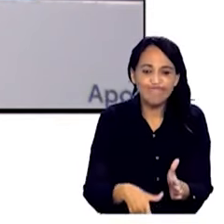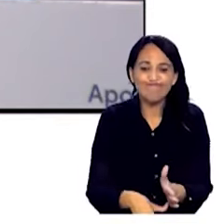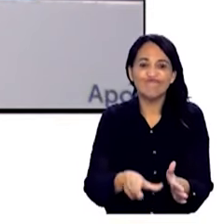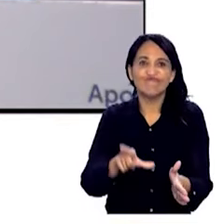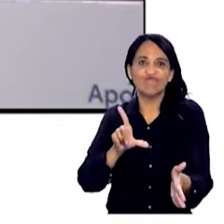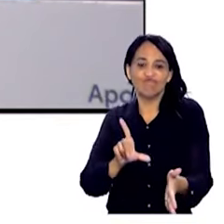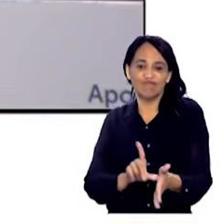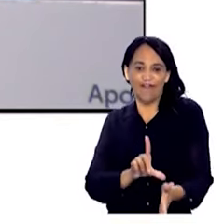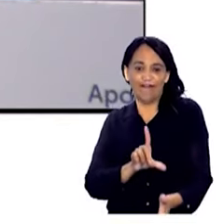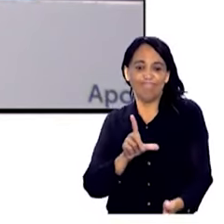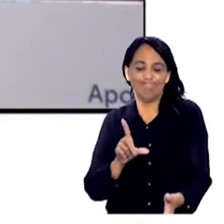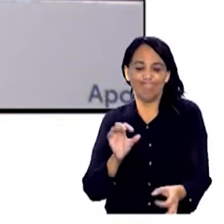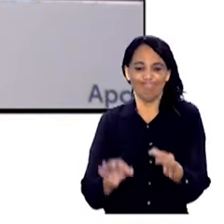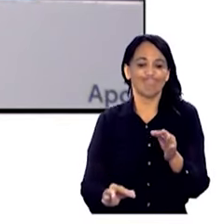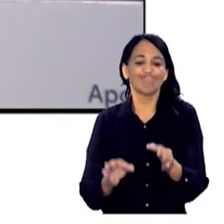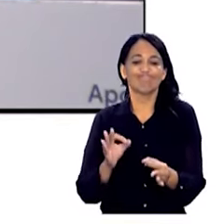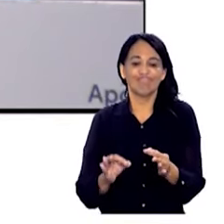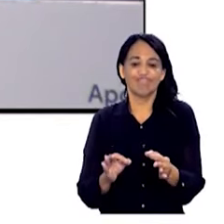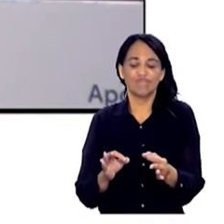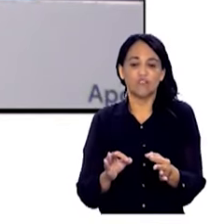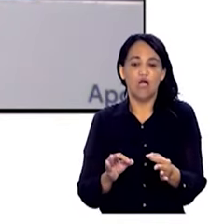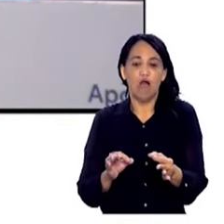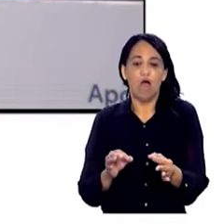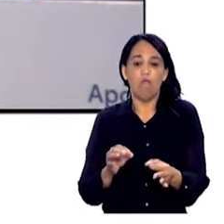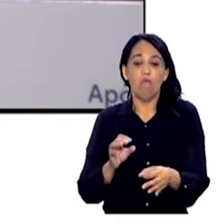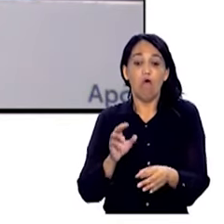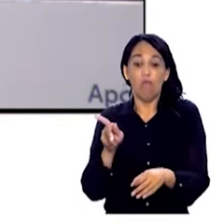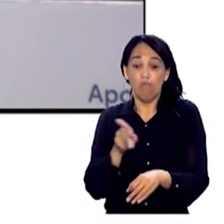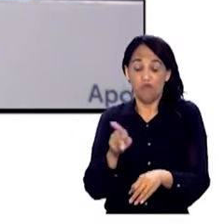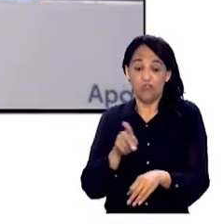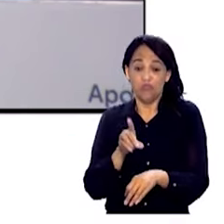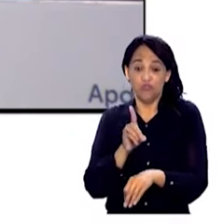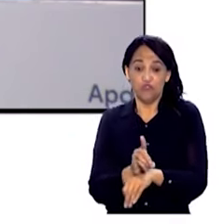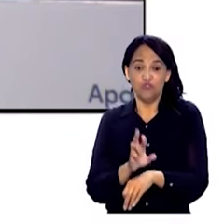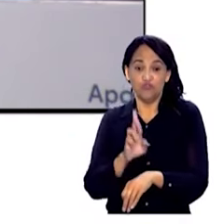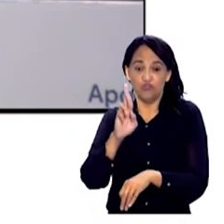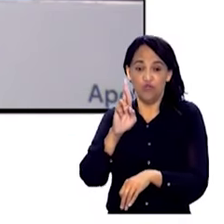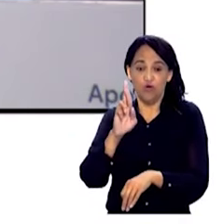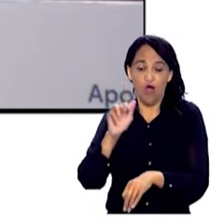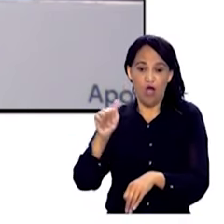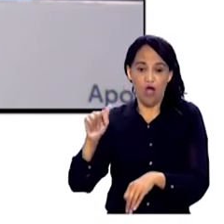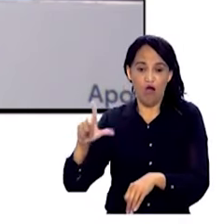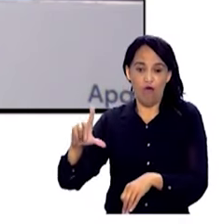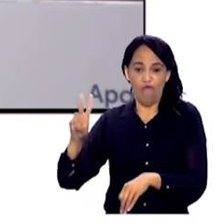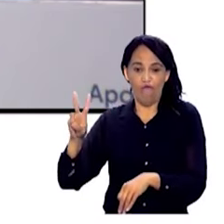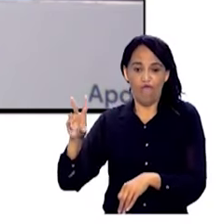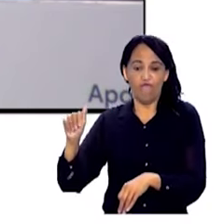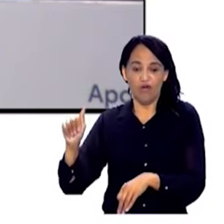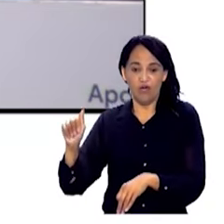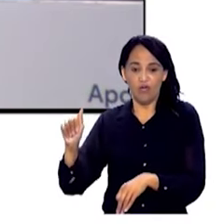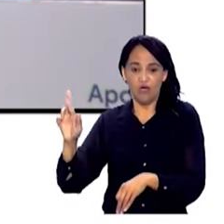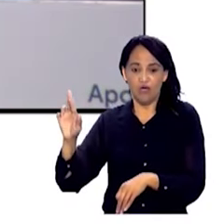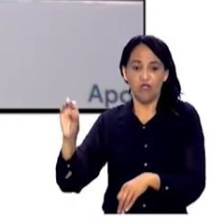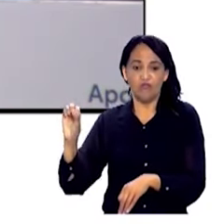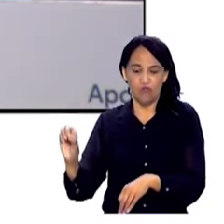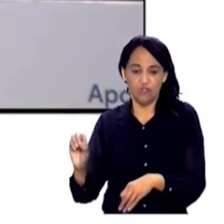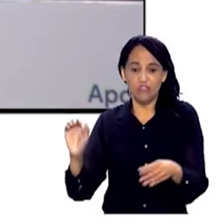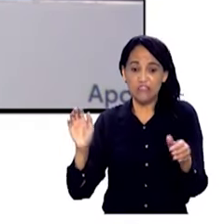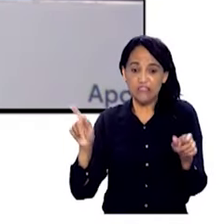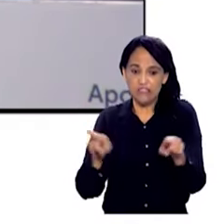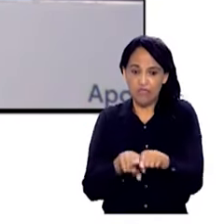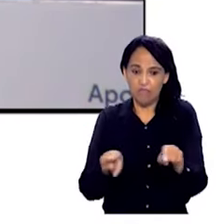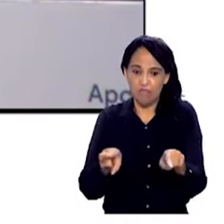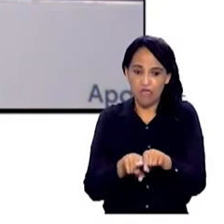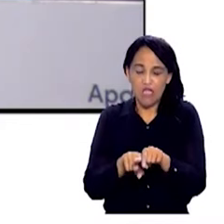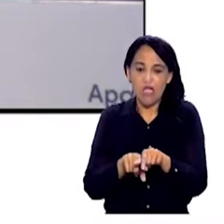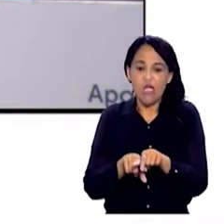professor Dr Álvaro ragoni da pontifícia Universidade Católica do peru e o professor Dr Leandro Janini que nos acompanha a